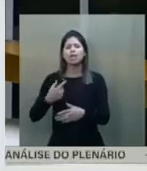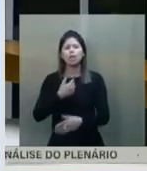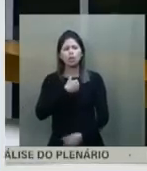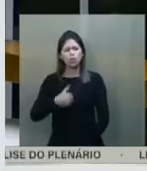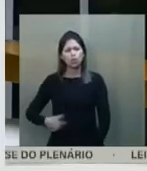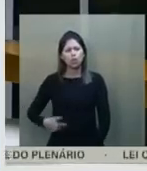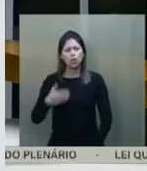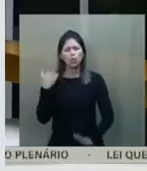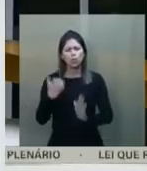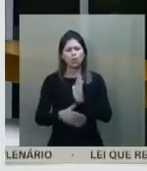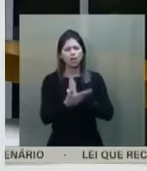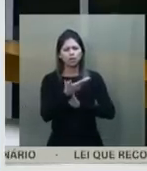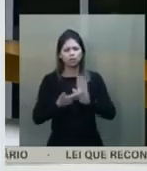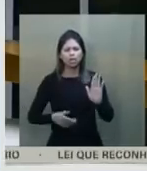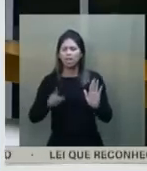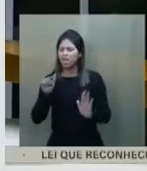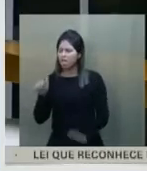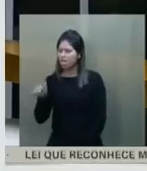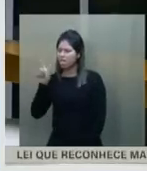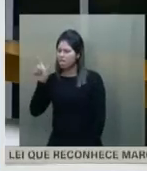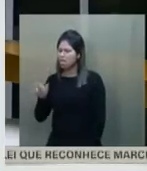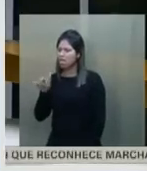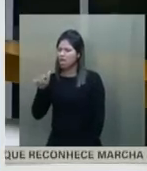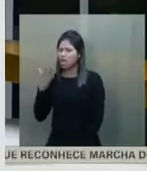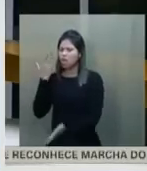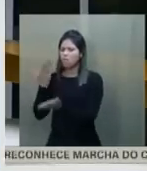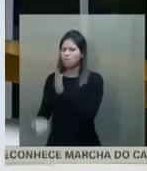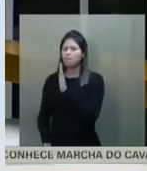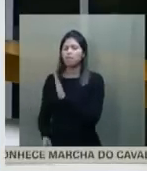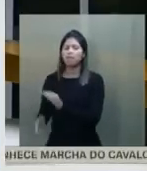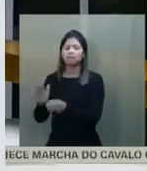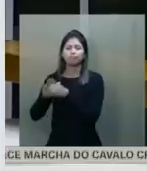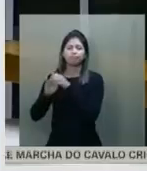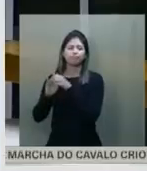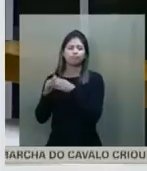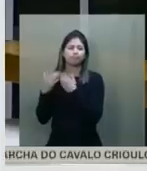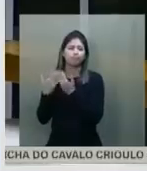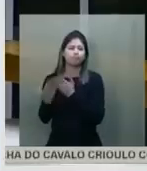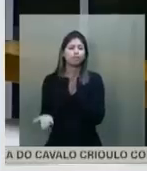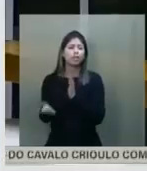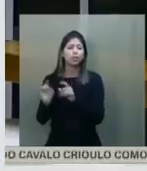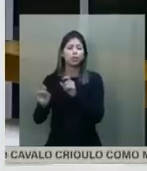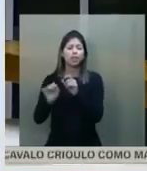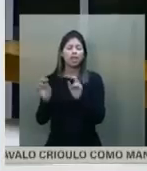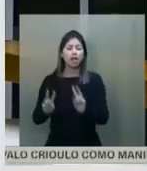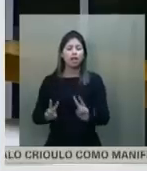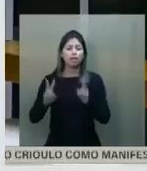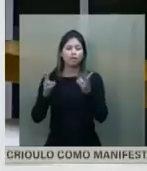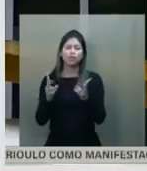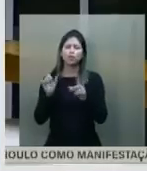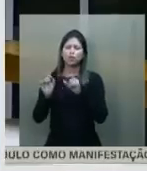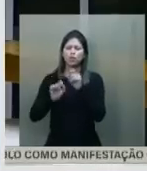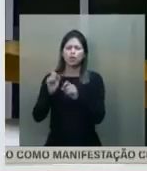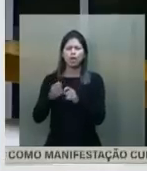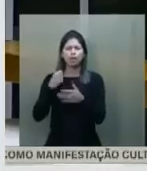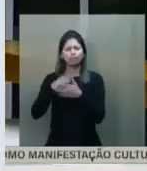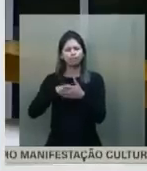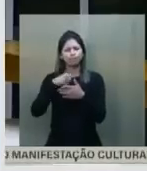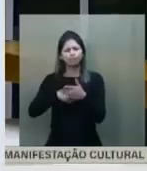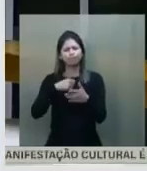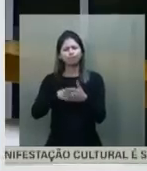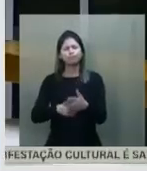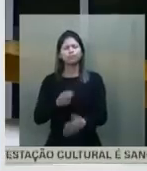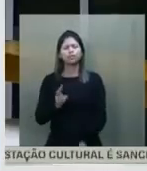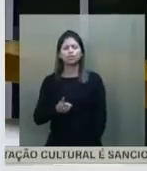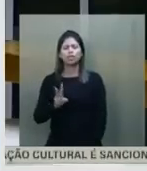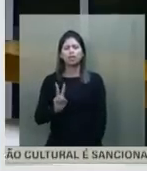como você vê nas imagens os parlamentares continuam reunidos para a discussão de outros vetos vou chamar